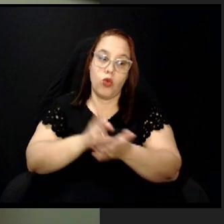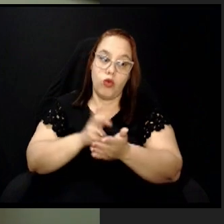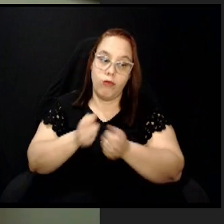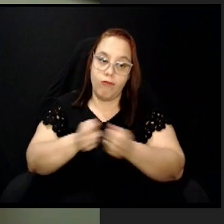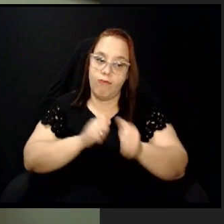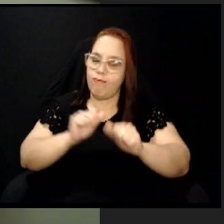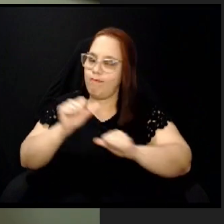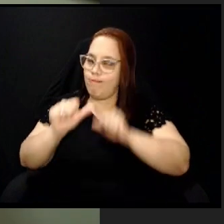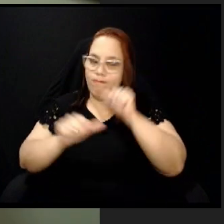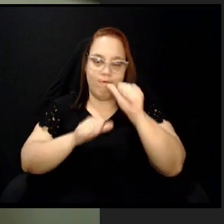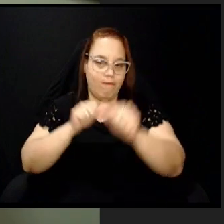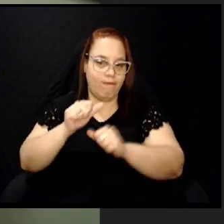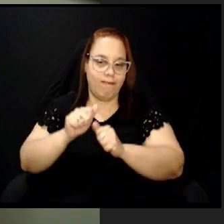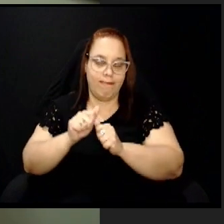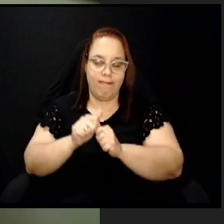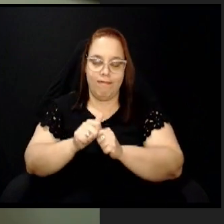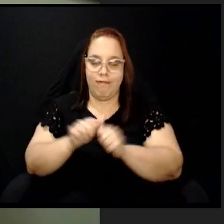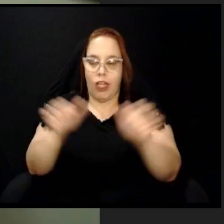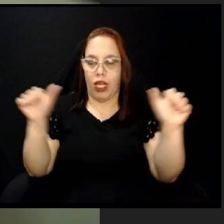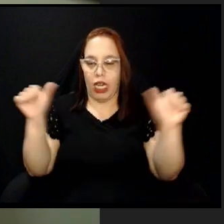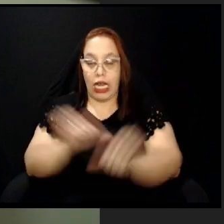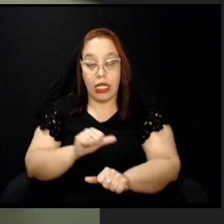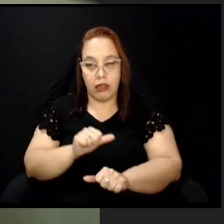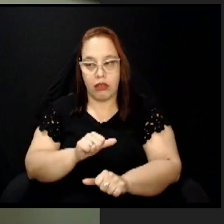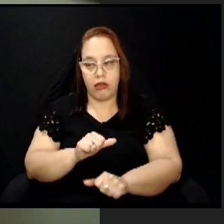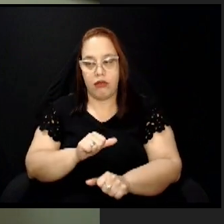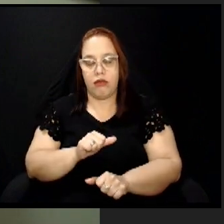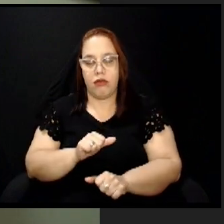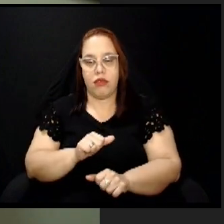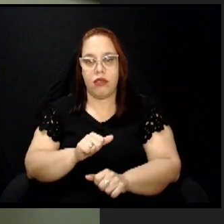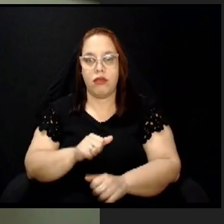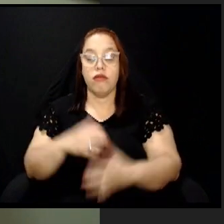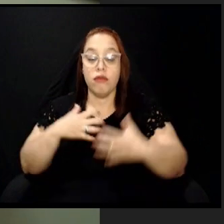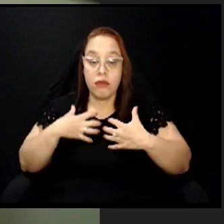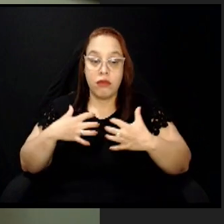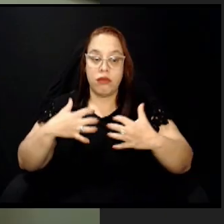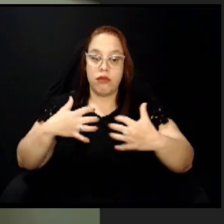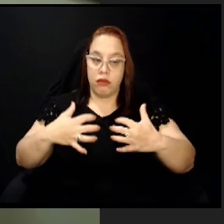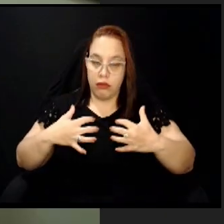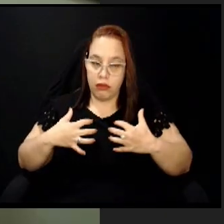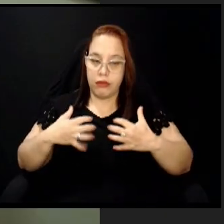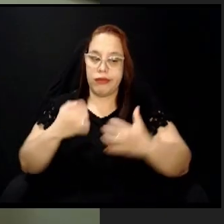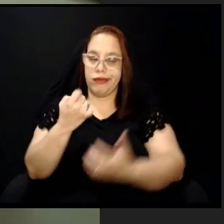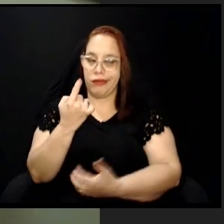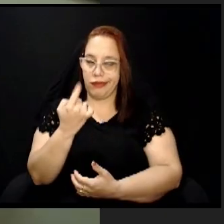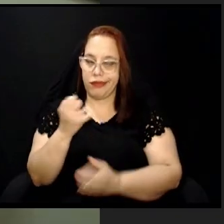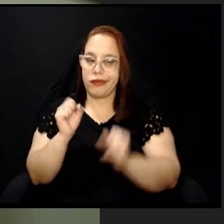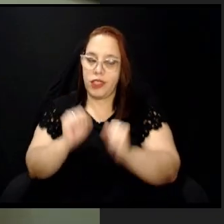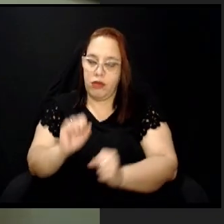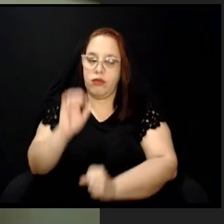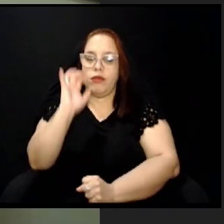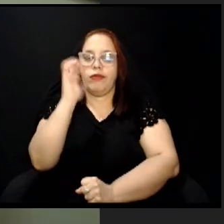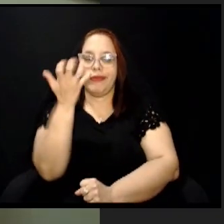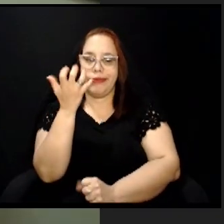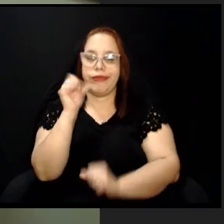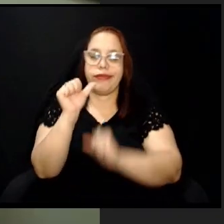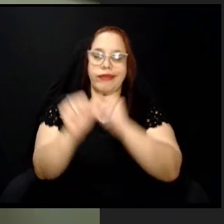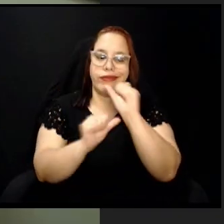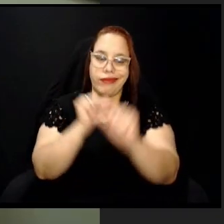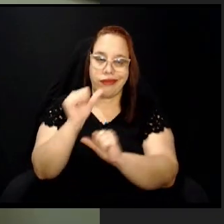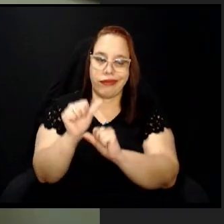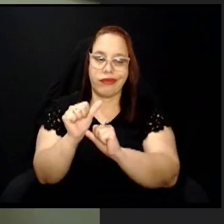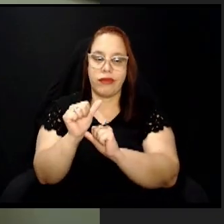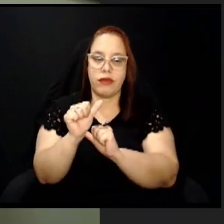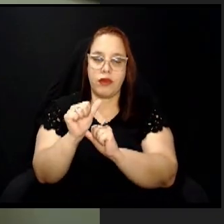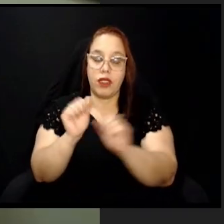que essa mudança acaba desfavorecendo isso. Então, o quadro de pneumonia é um dos quadros que pode acontecer por conta dessa mudança